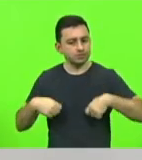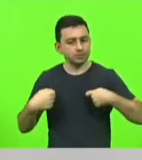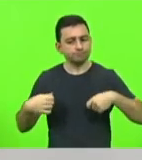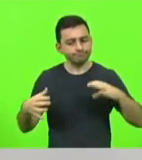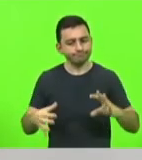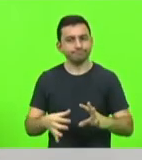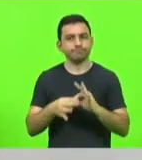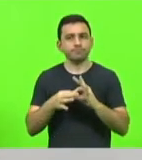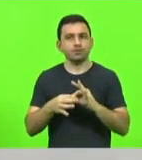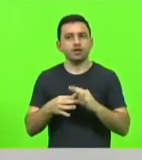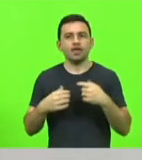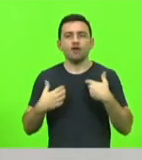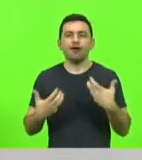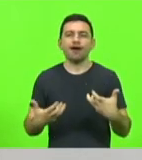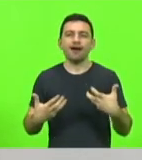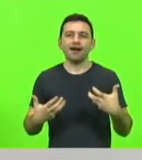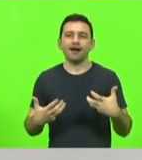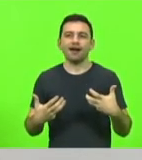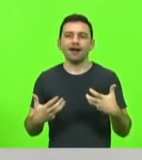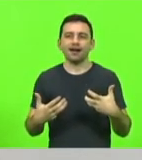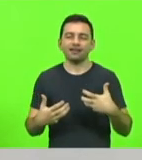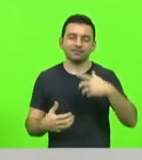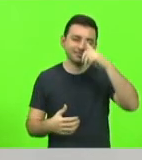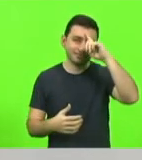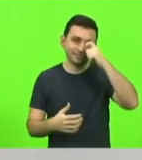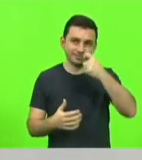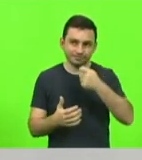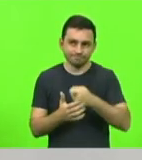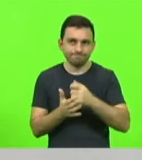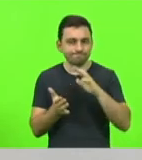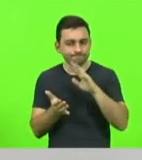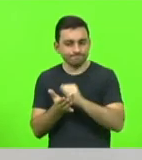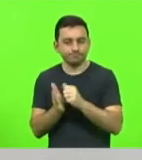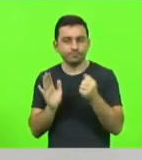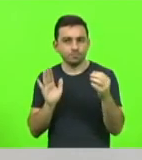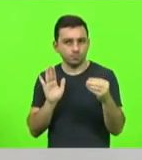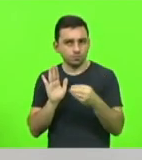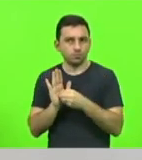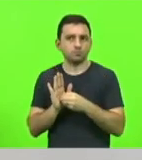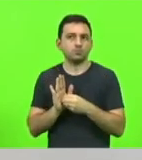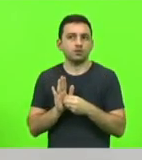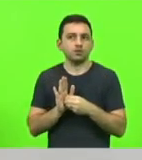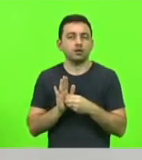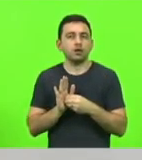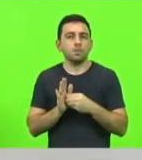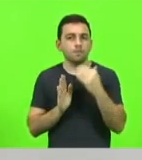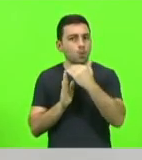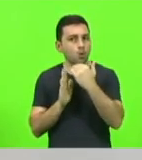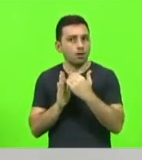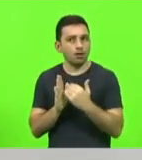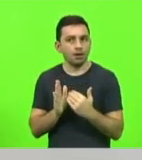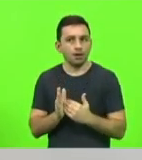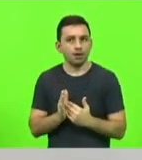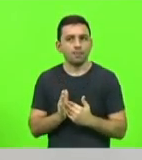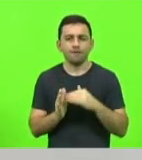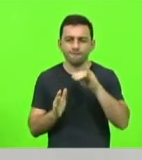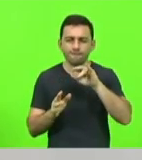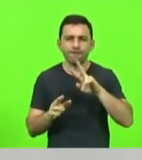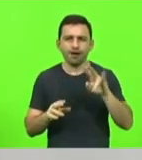vez registrar essa determinação do governador Carlos Moisés e esse programa que tem levado